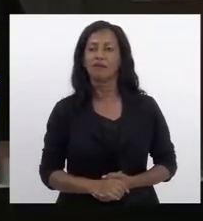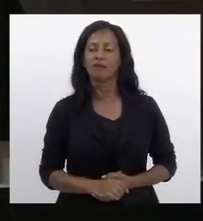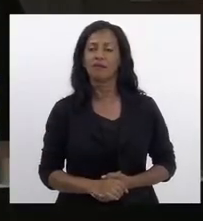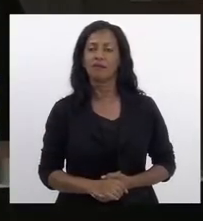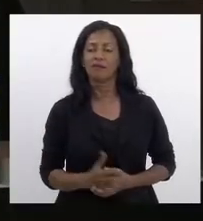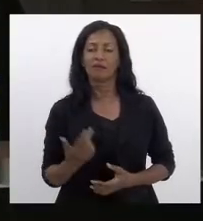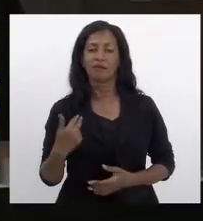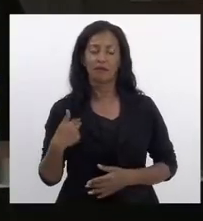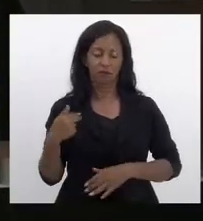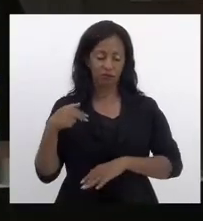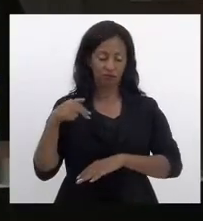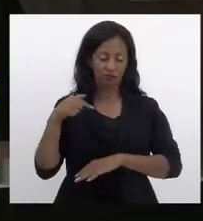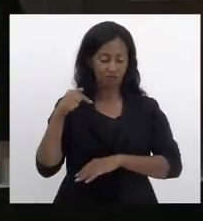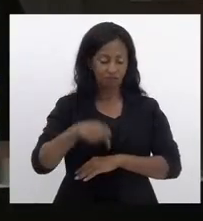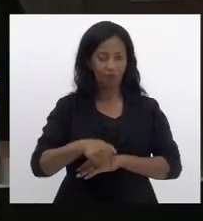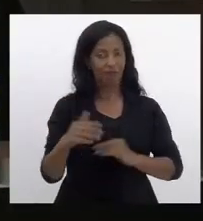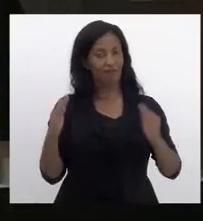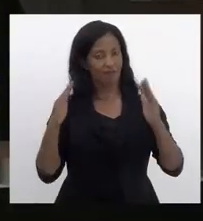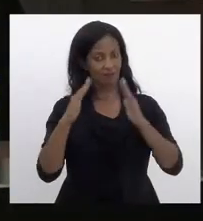eu estou nessa casa aqui